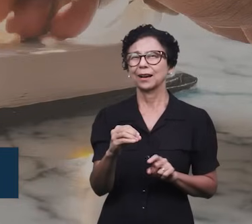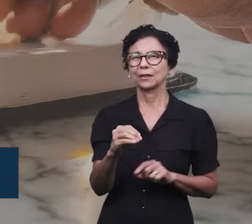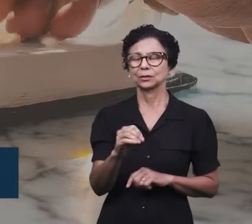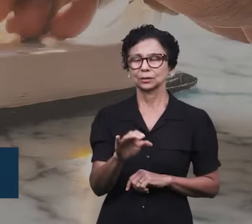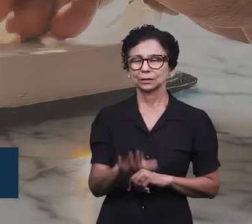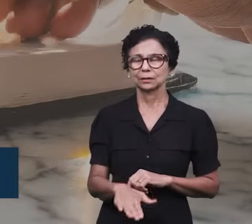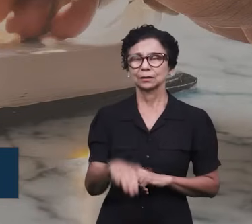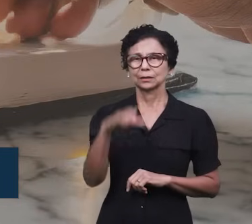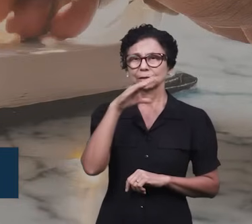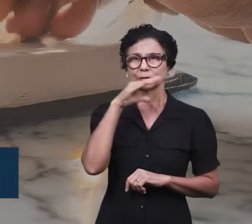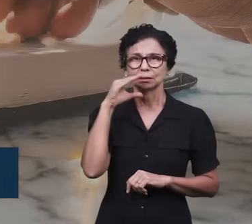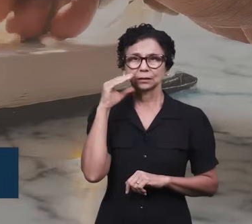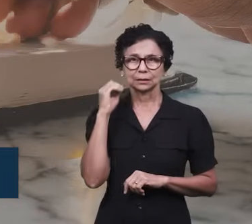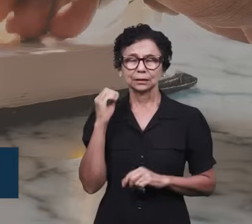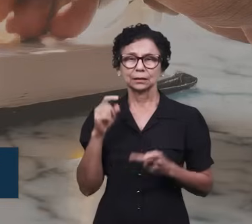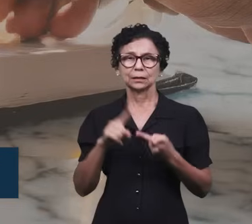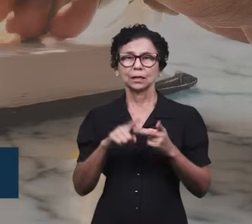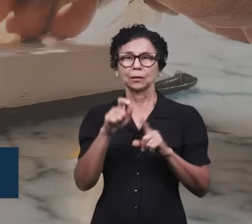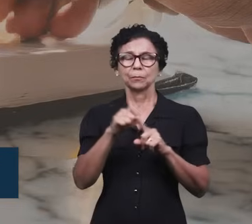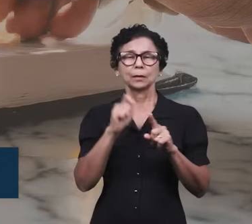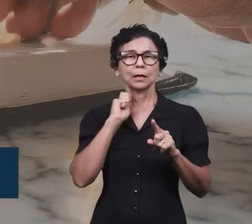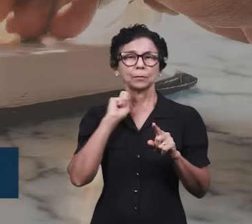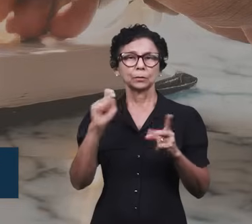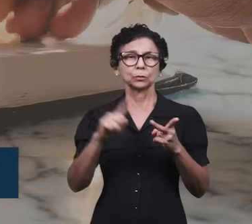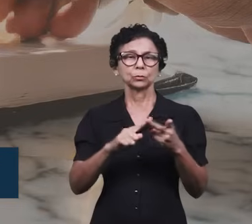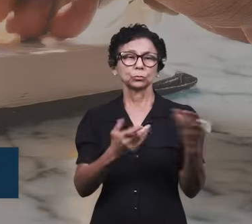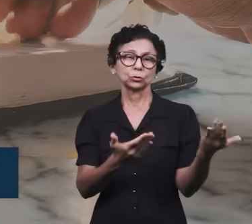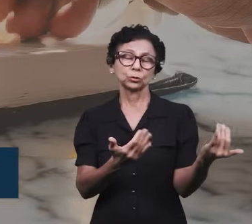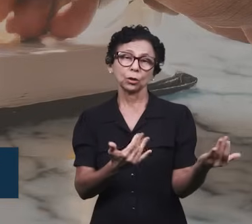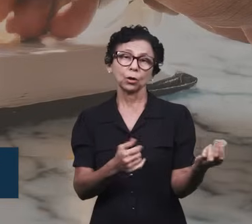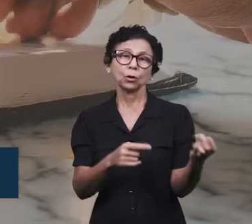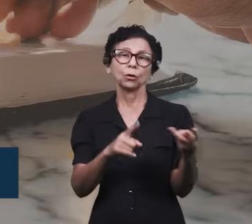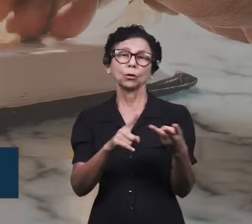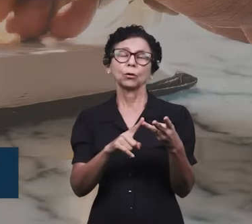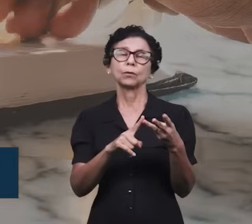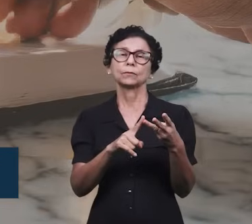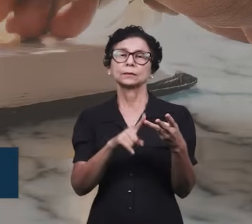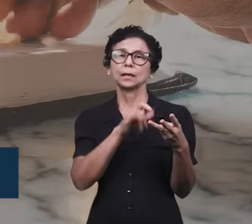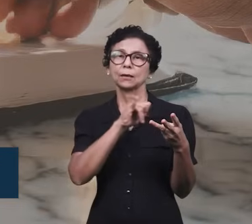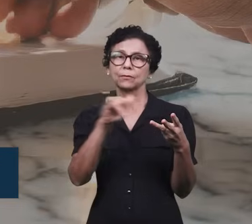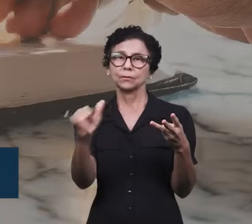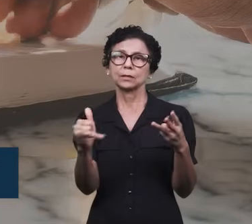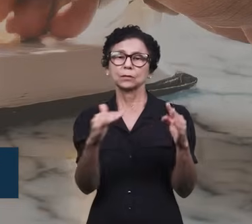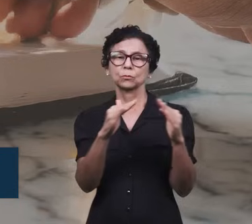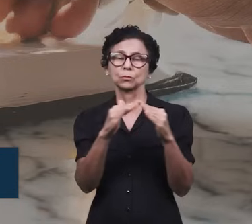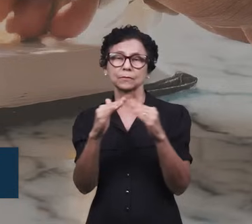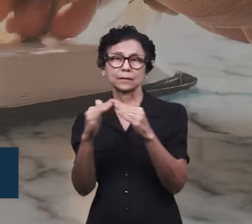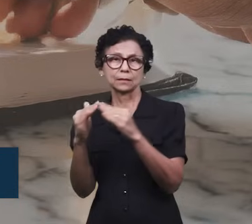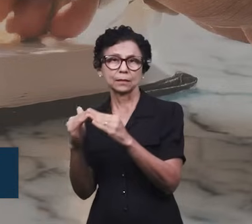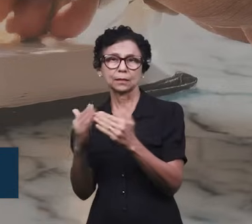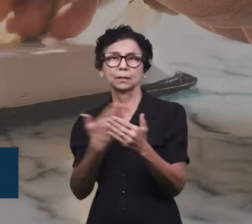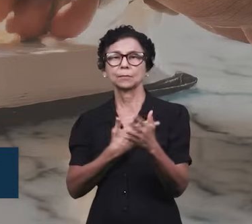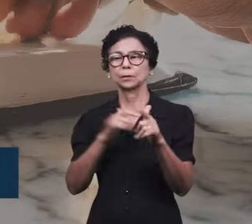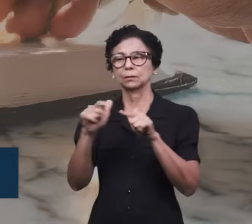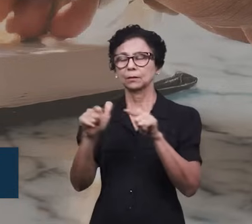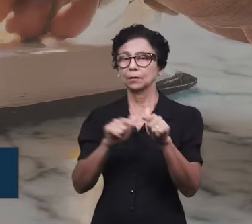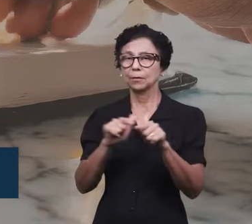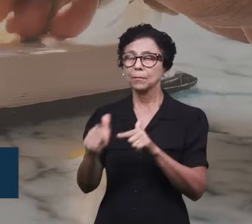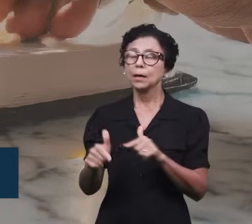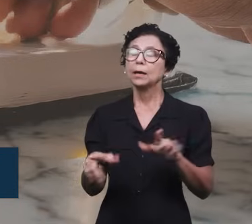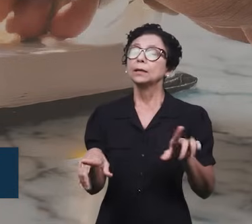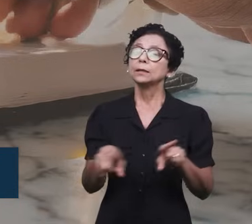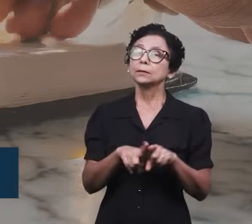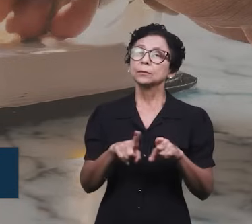a circular dos vizinhos, dos colegas de trabalho, assim é feita uma circular enviada por meio do portal, onde ali